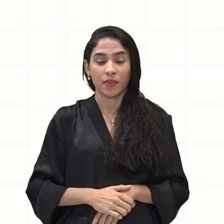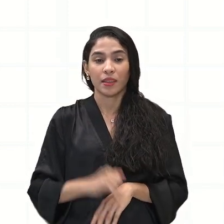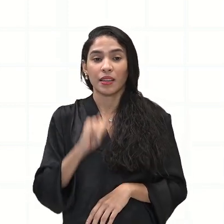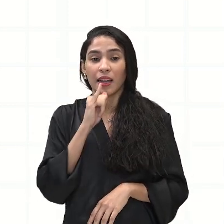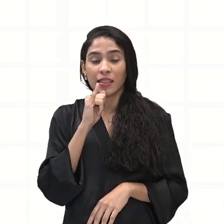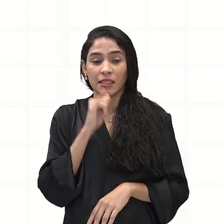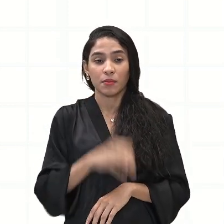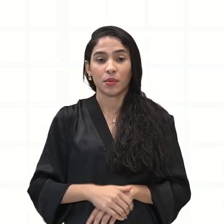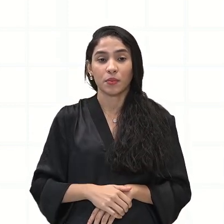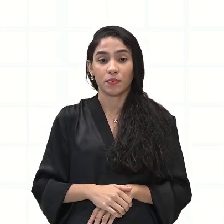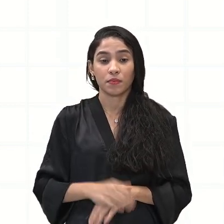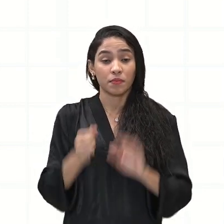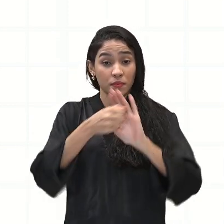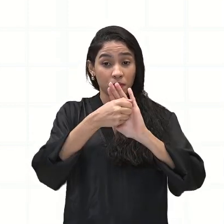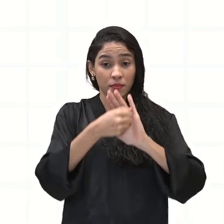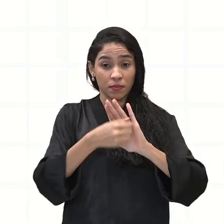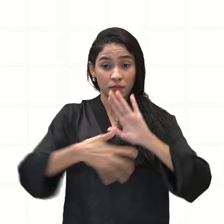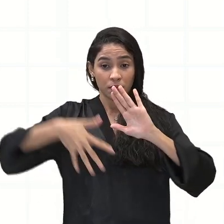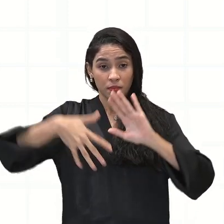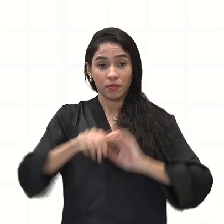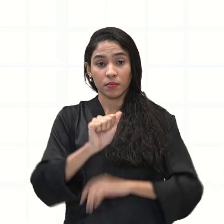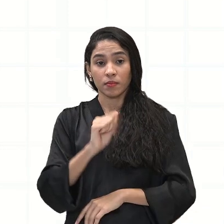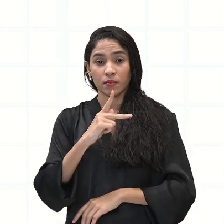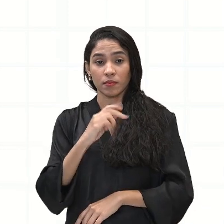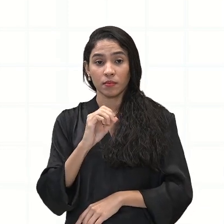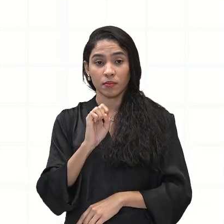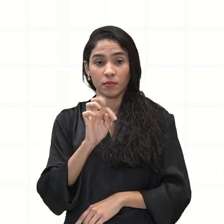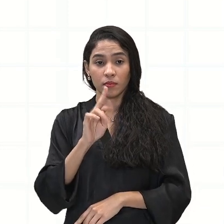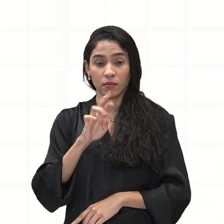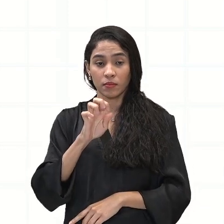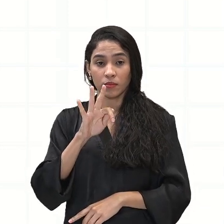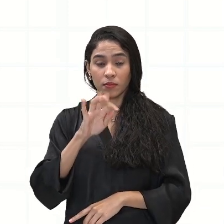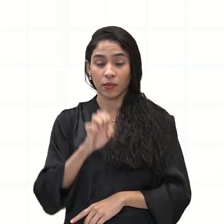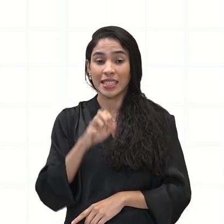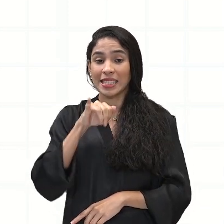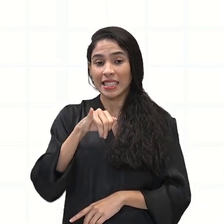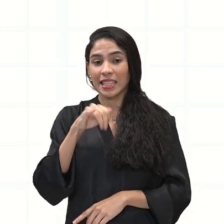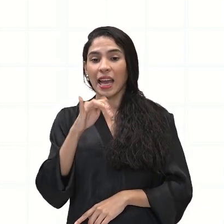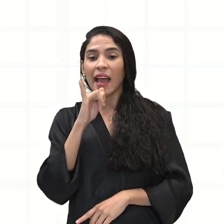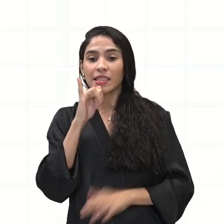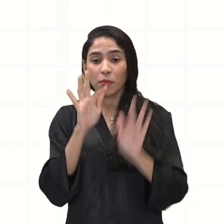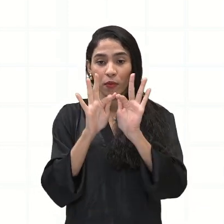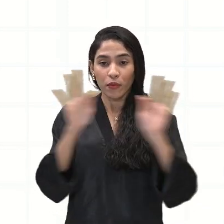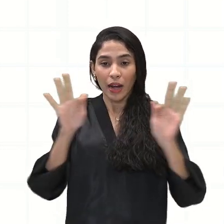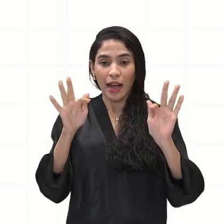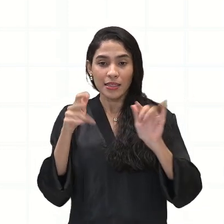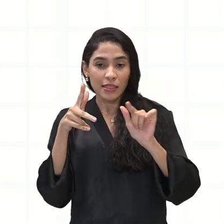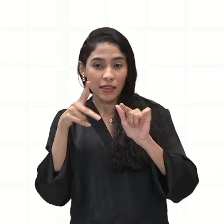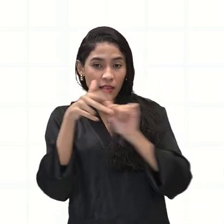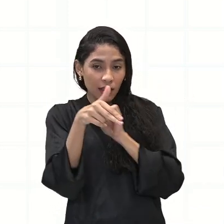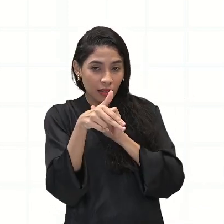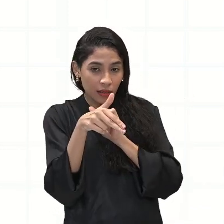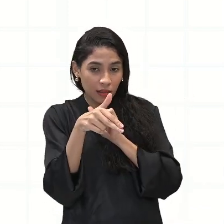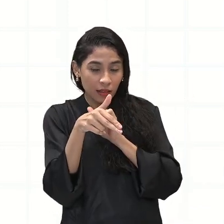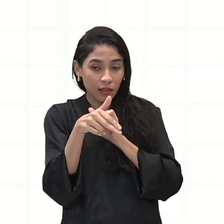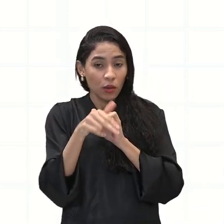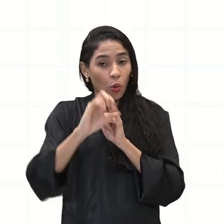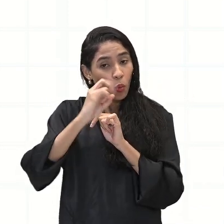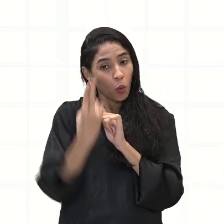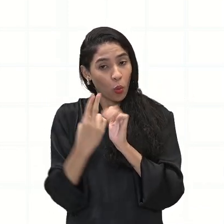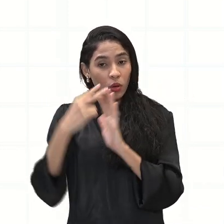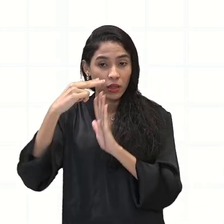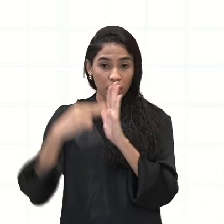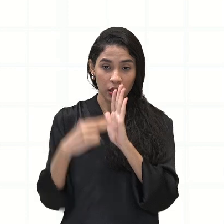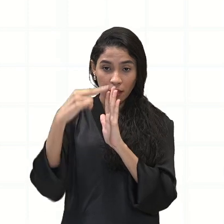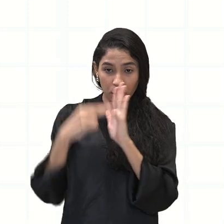de linguagem que, quando houver uma interrupção na leitura,